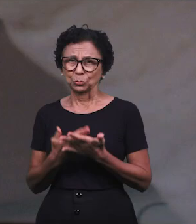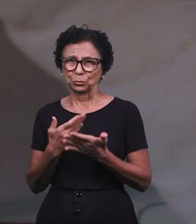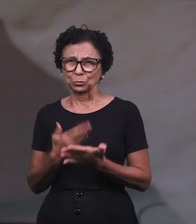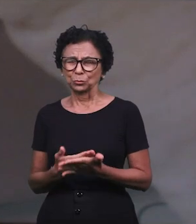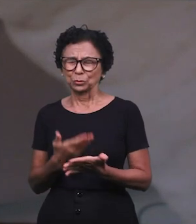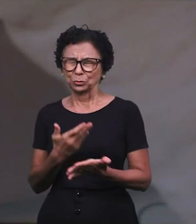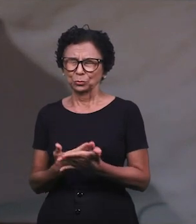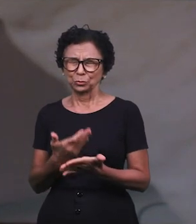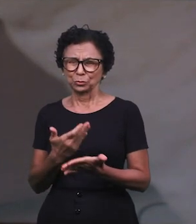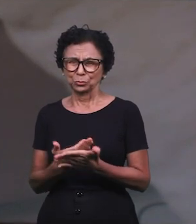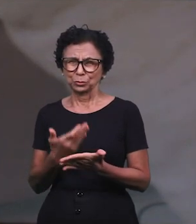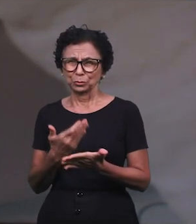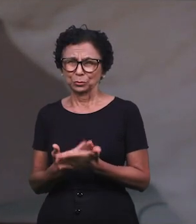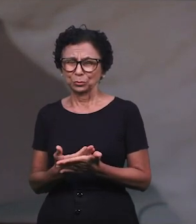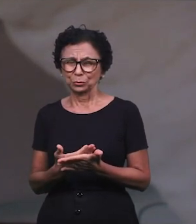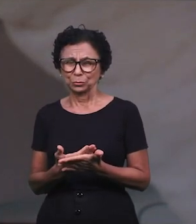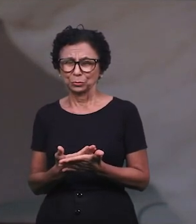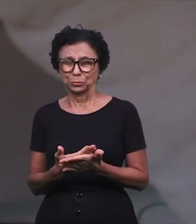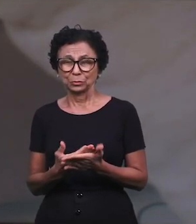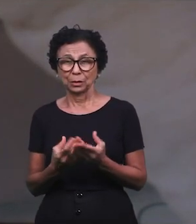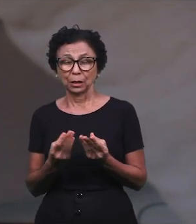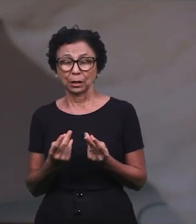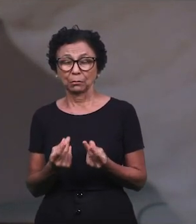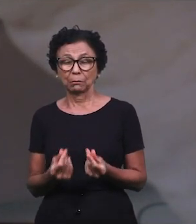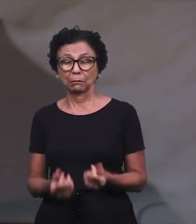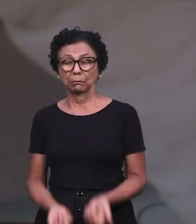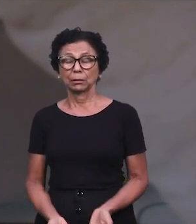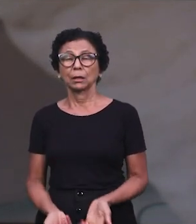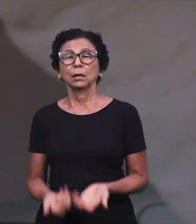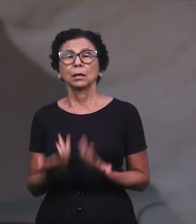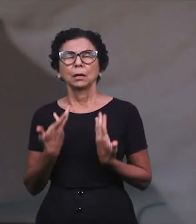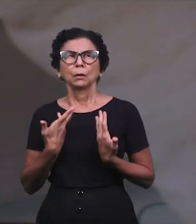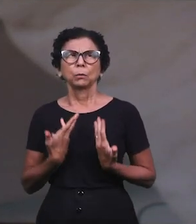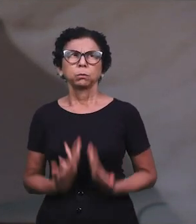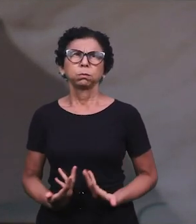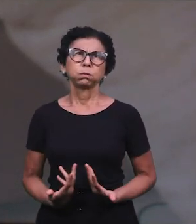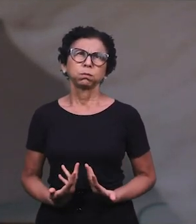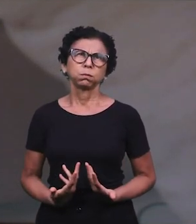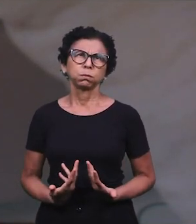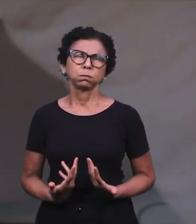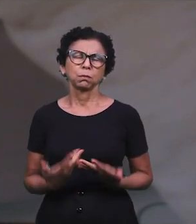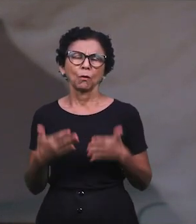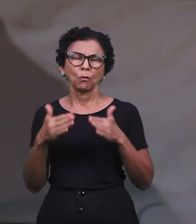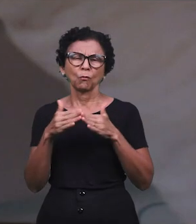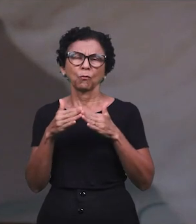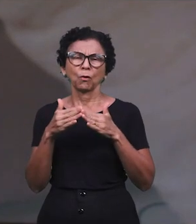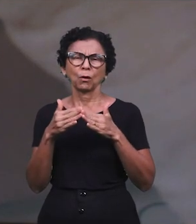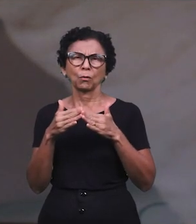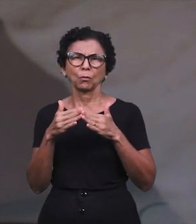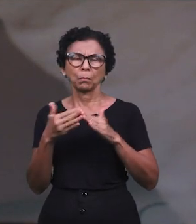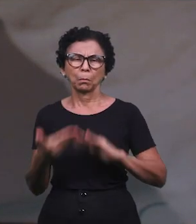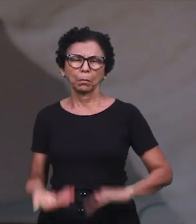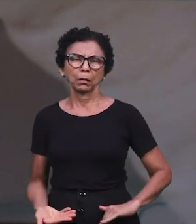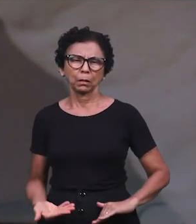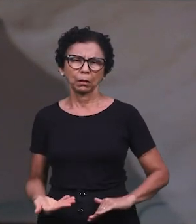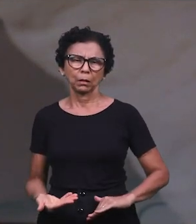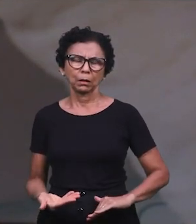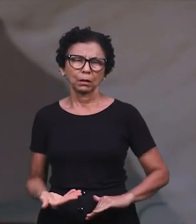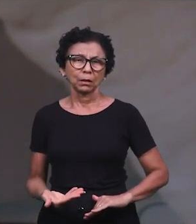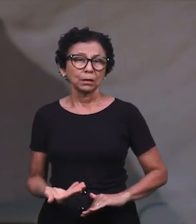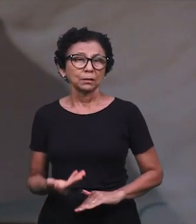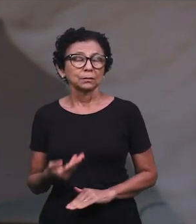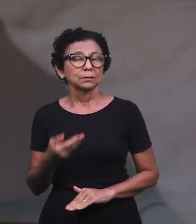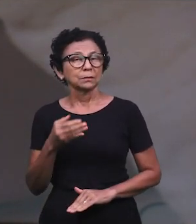cair. O seu nível de atenção, o cansaço bate. Então, se você fizer pequenos blocos, eu tenho certeza que a